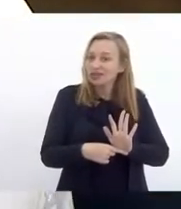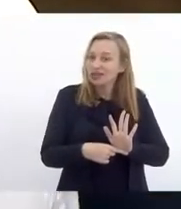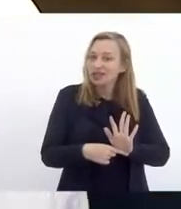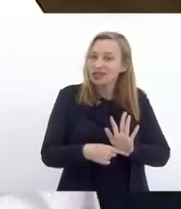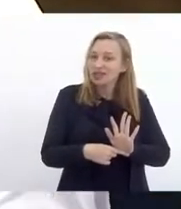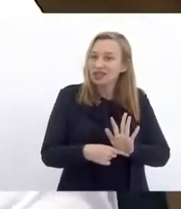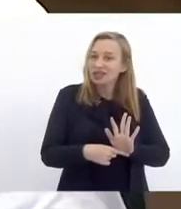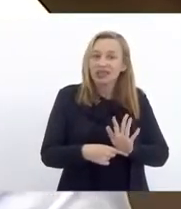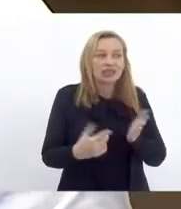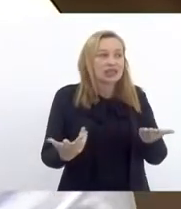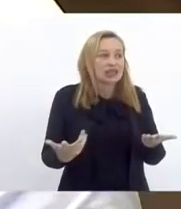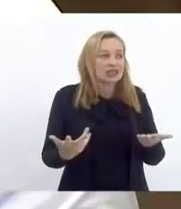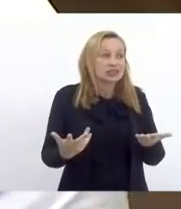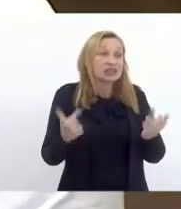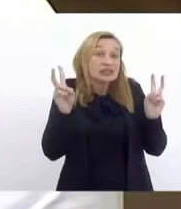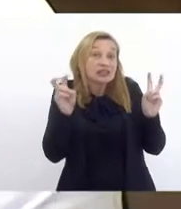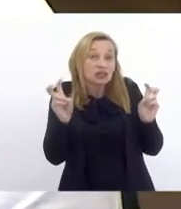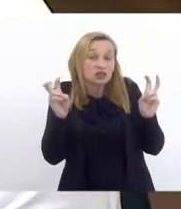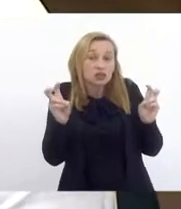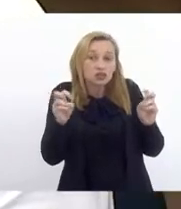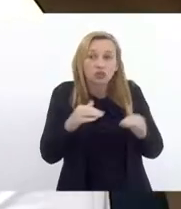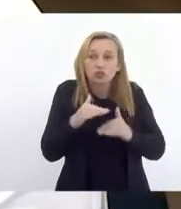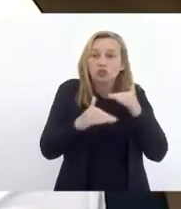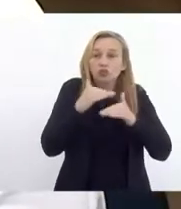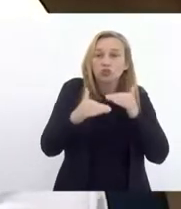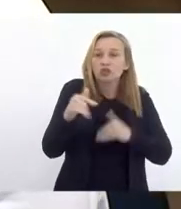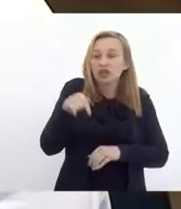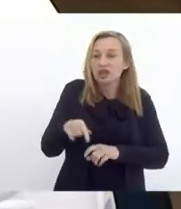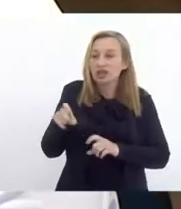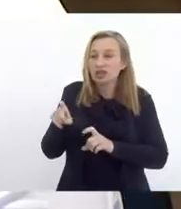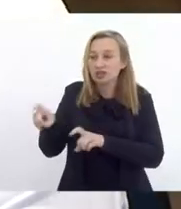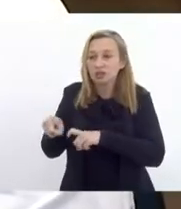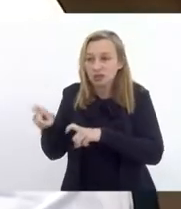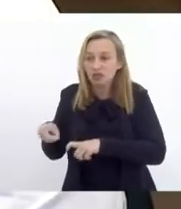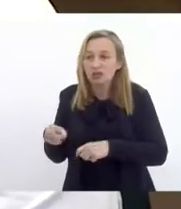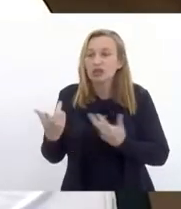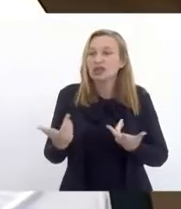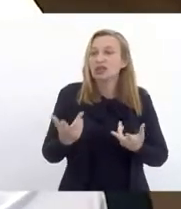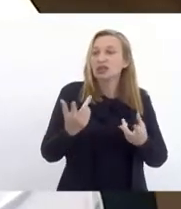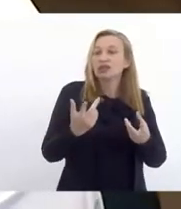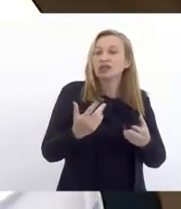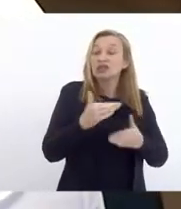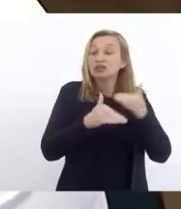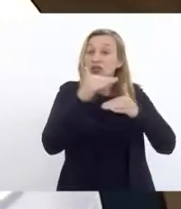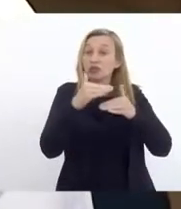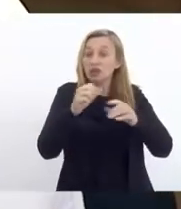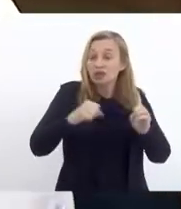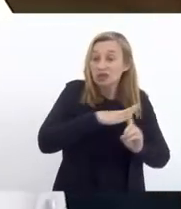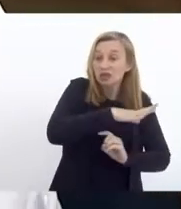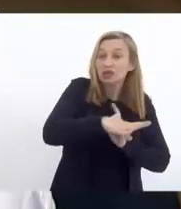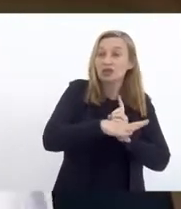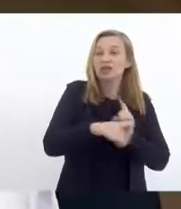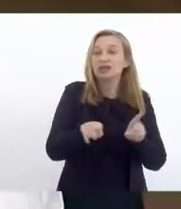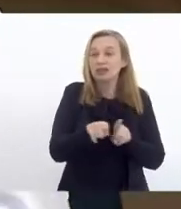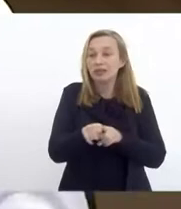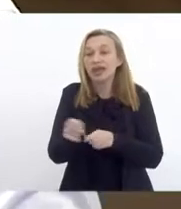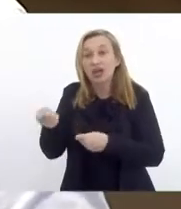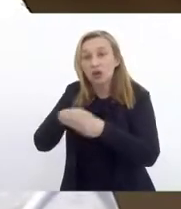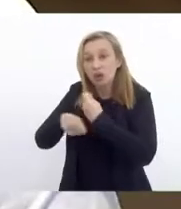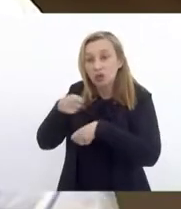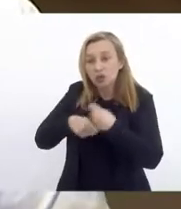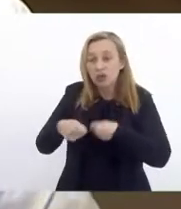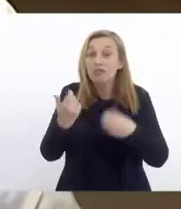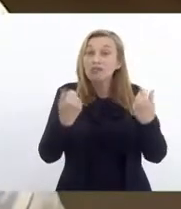né, nessas questões de desenvolvimento aqui da nossa região, tanto no desenvolvimento social quanto no desenvolvimento econômico. A